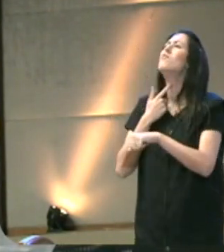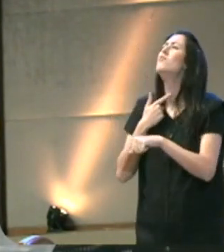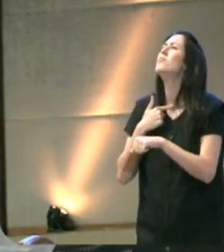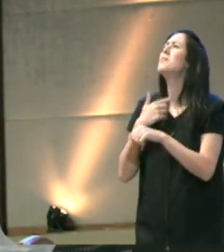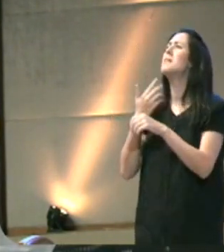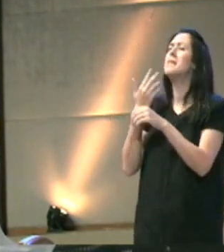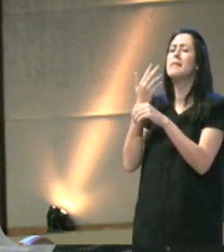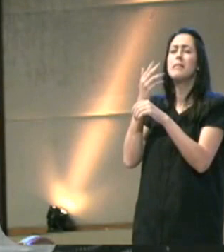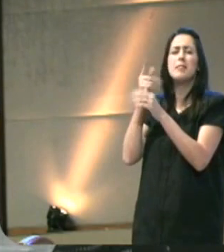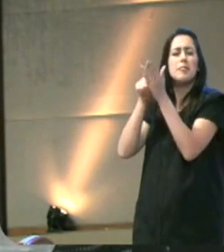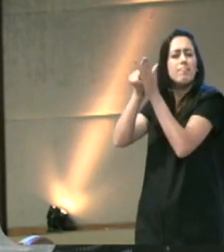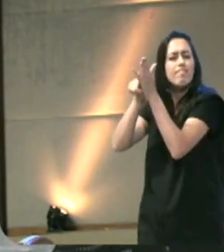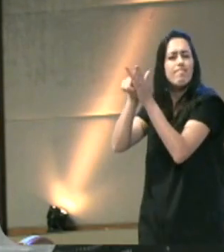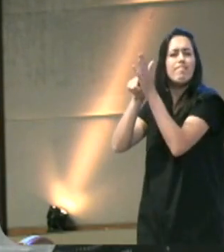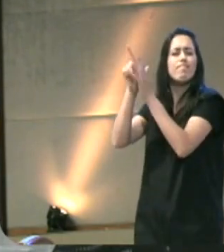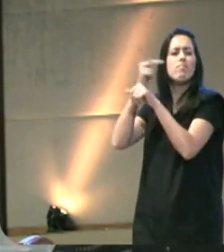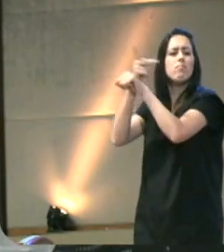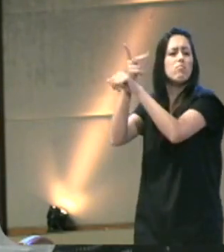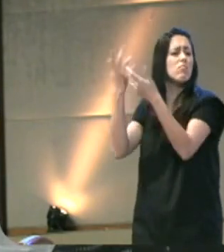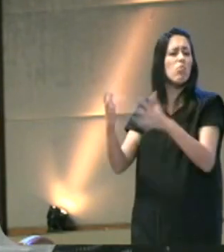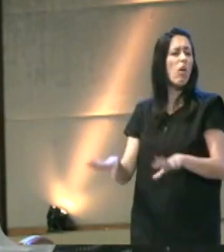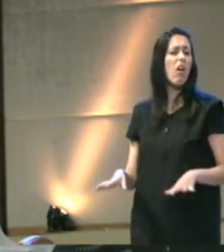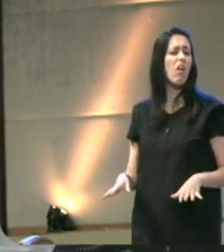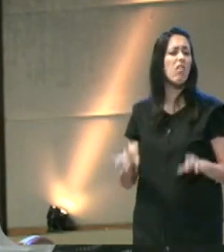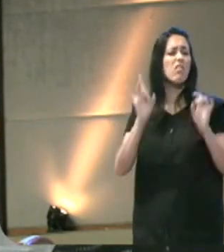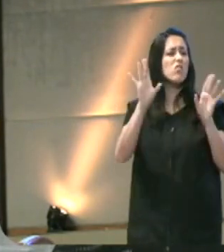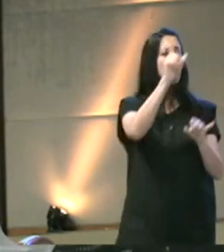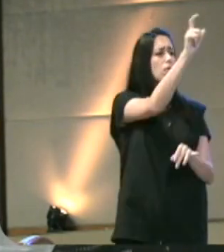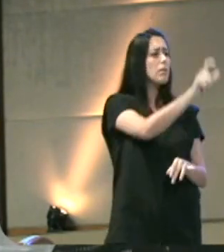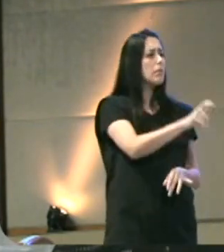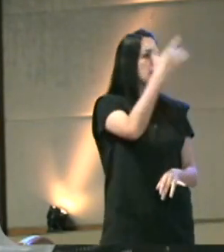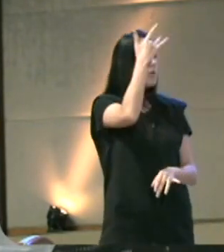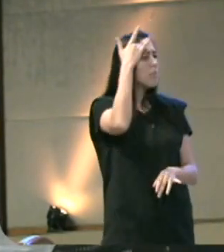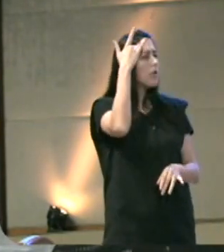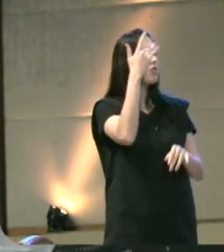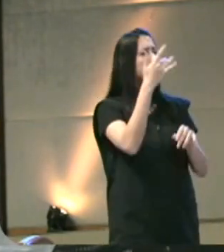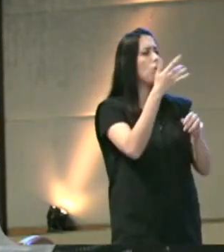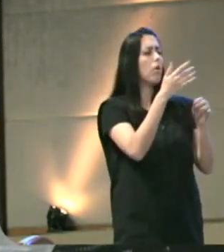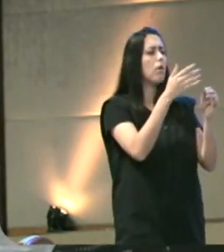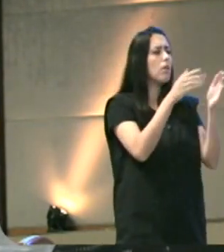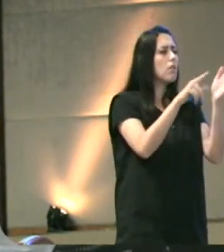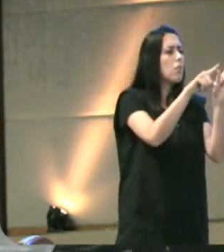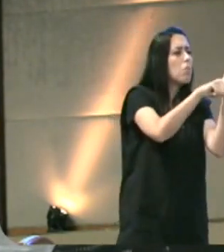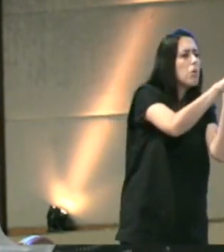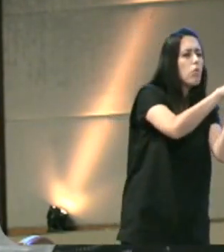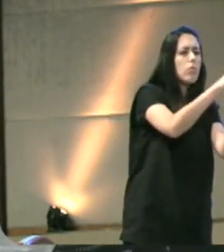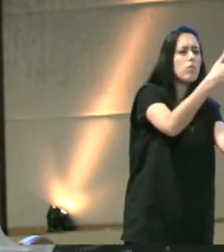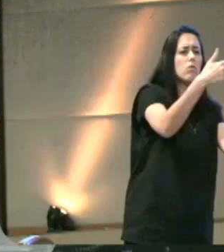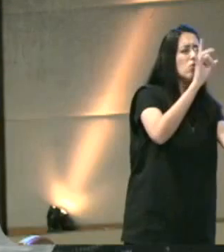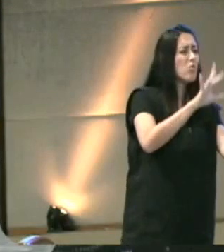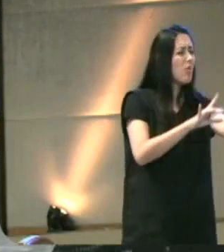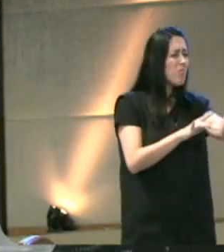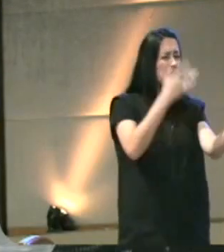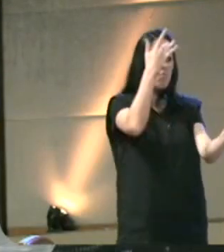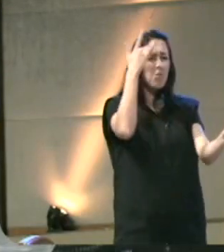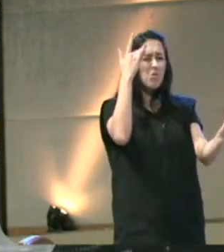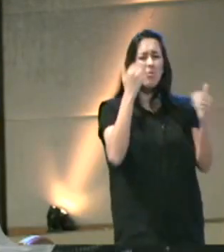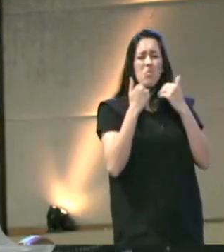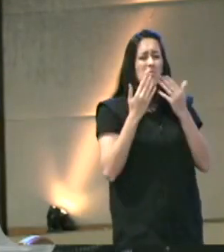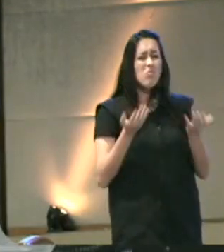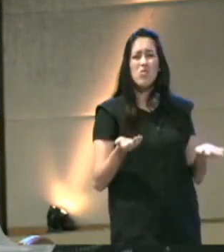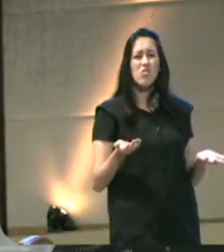poder vivenciar as coisas tremendas de Deus. E aí fiz um desafio nesse sentido.